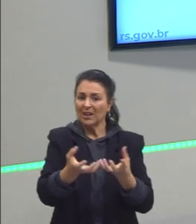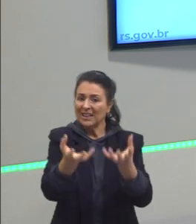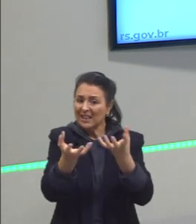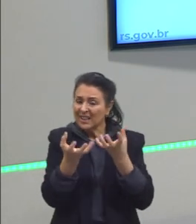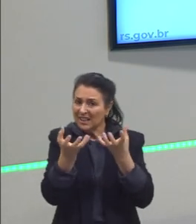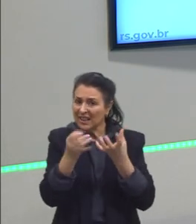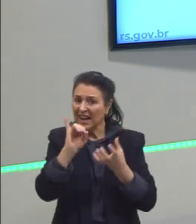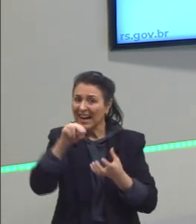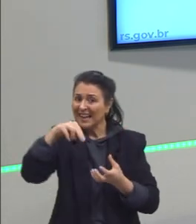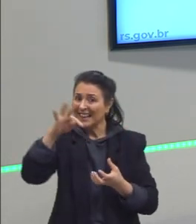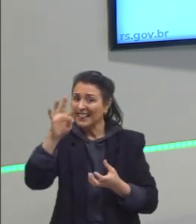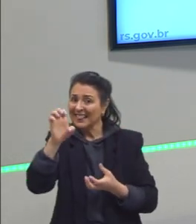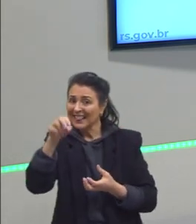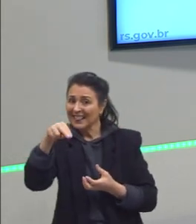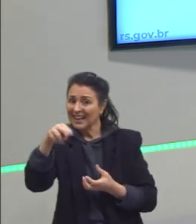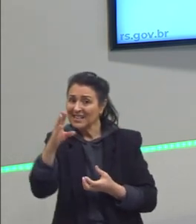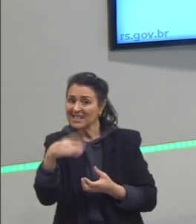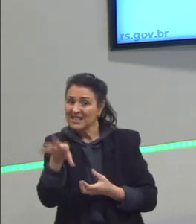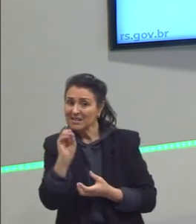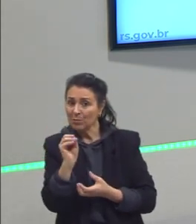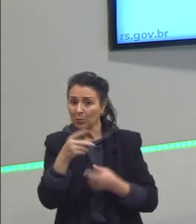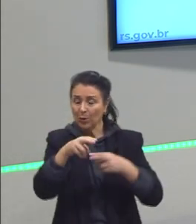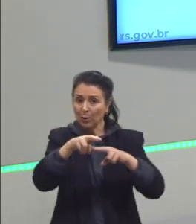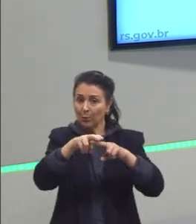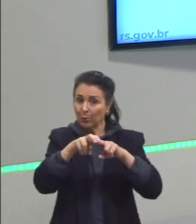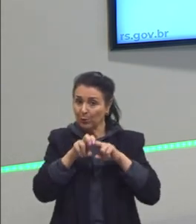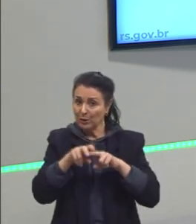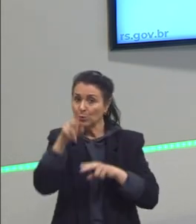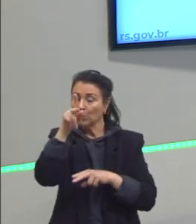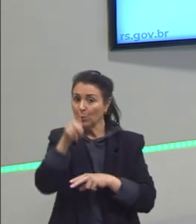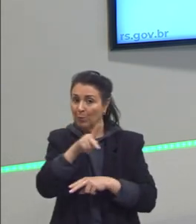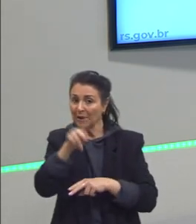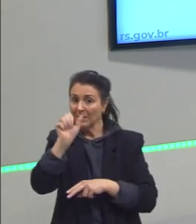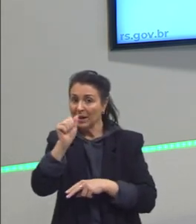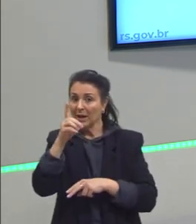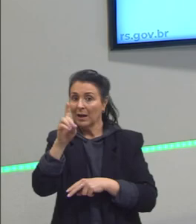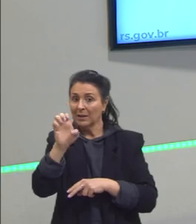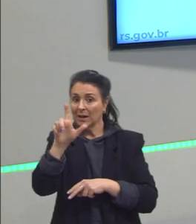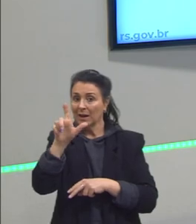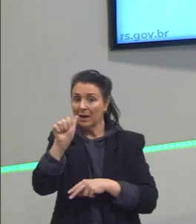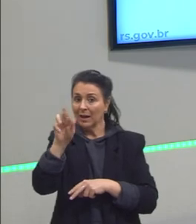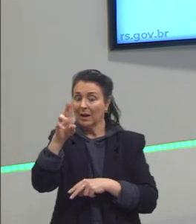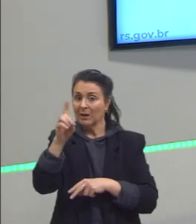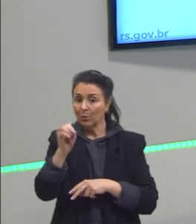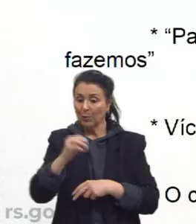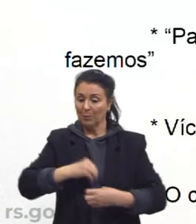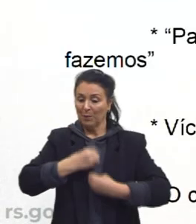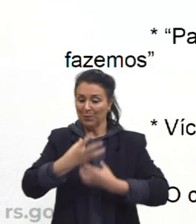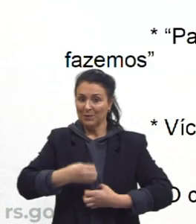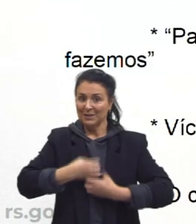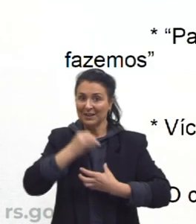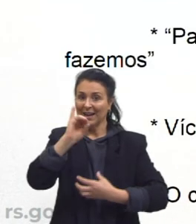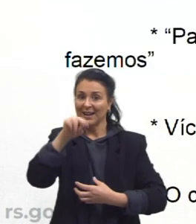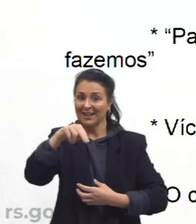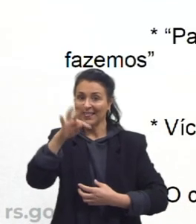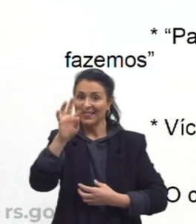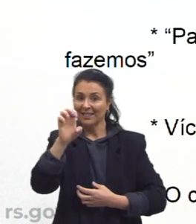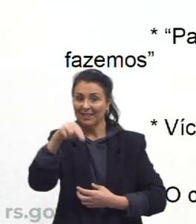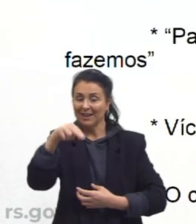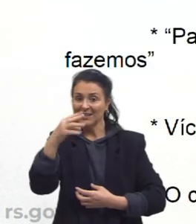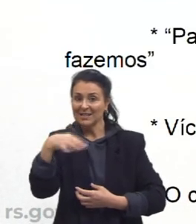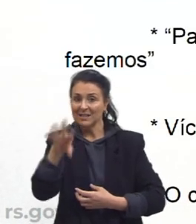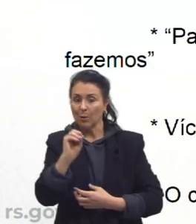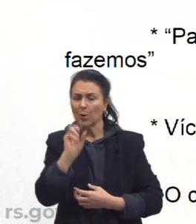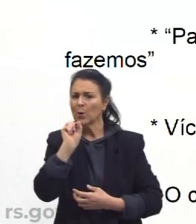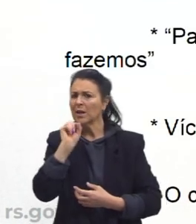mar por isso que o Abelardo é um médico da intenção né que o que